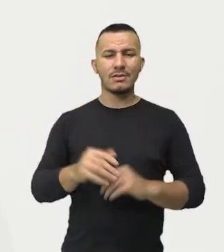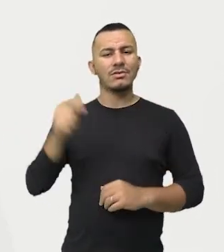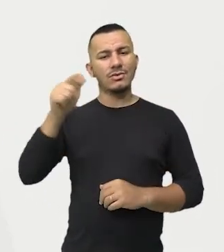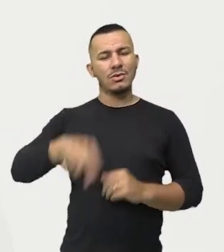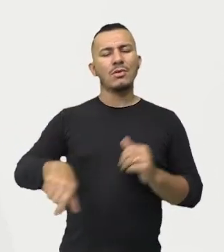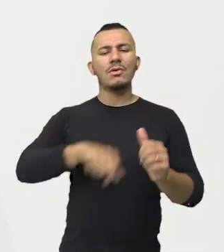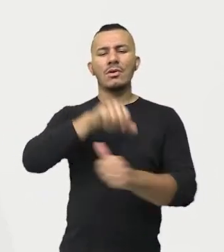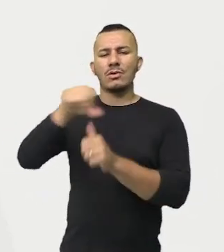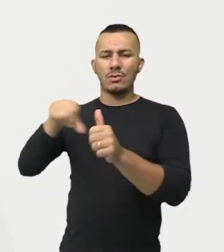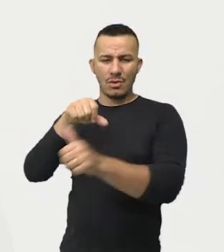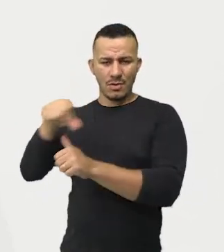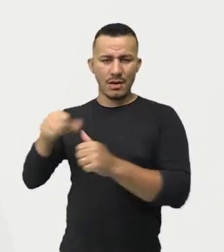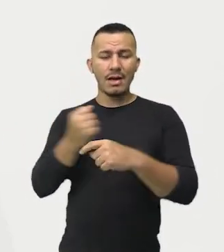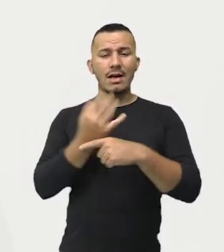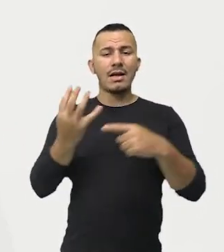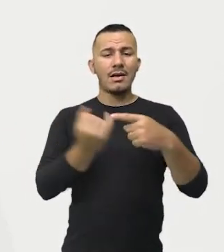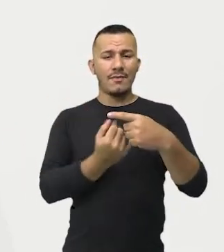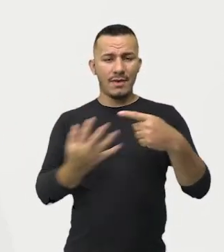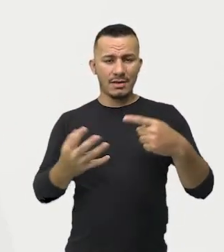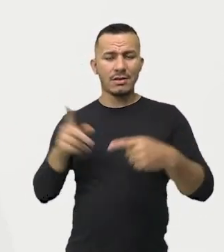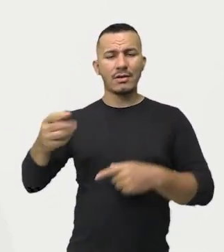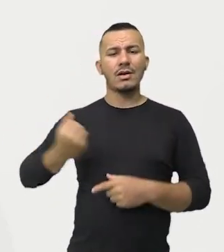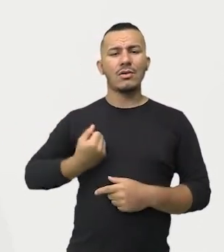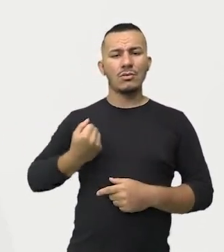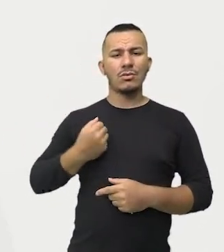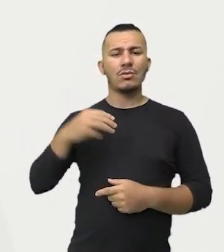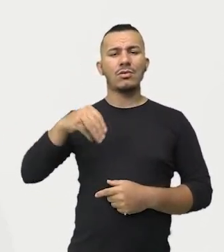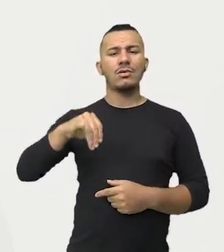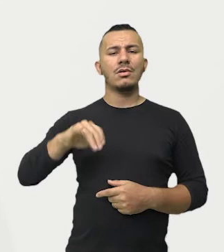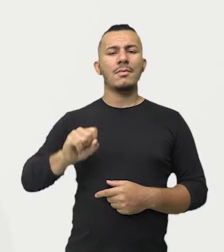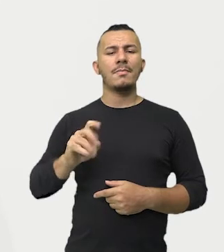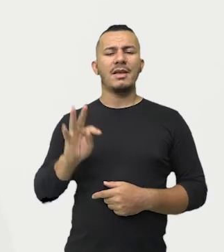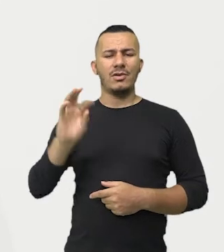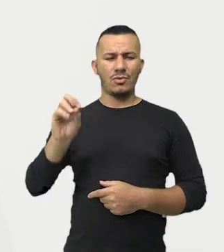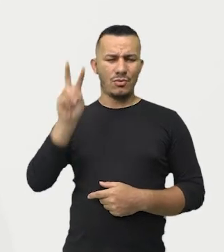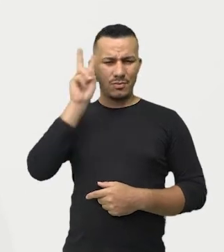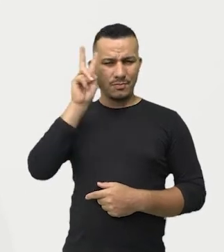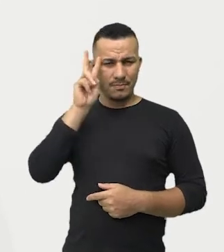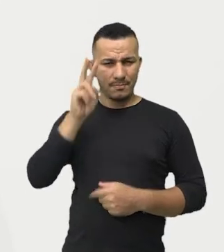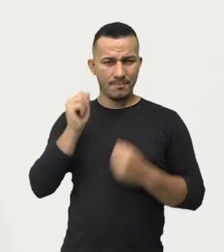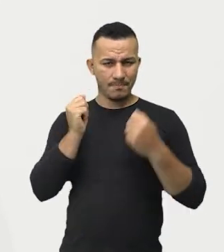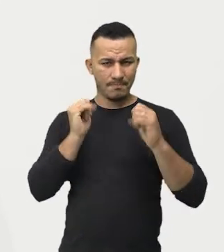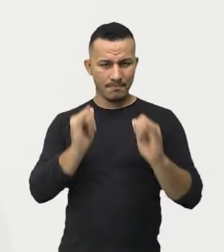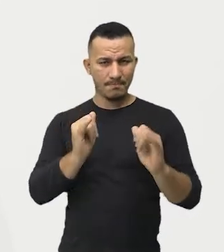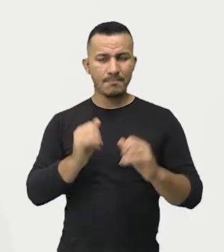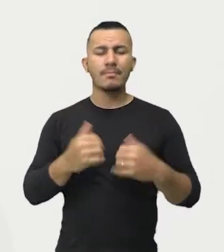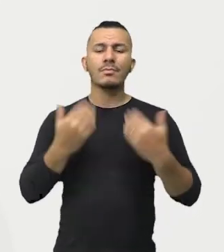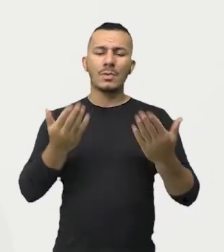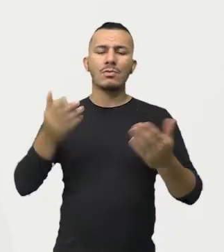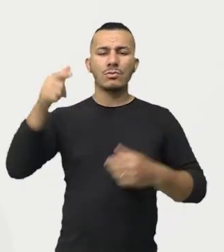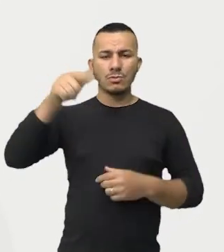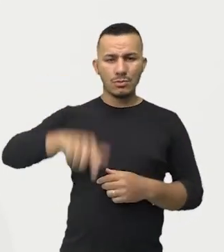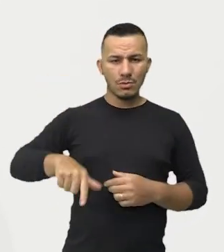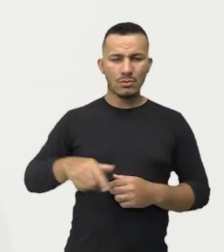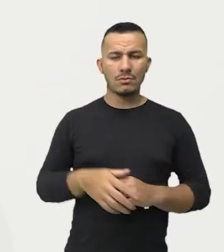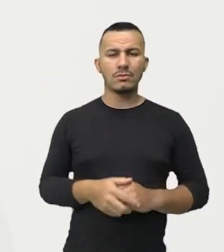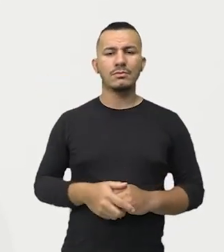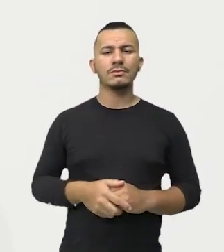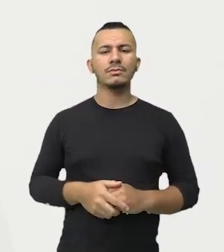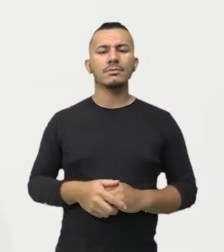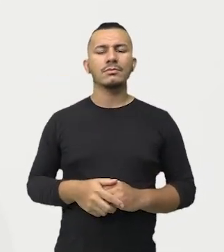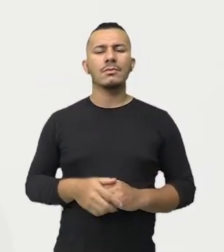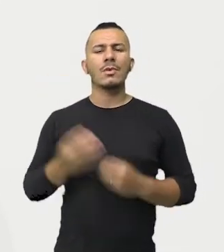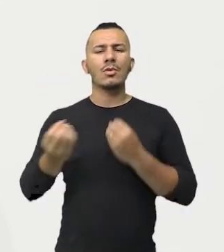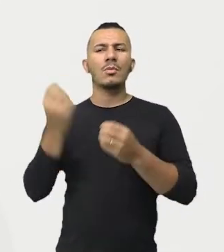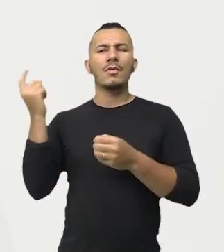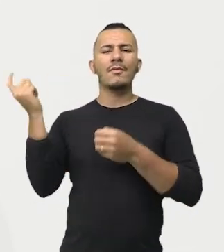precisa transformar essa fração em um número misto, tá legal? E aí, a gente vai ter que relembrar